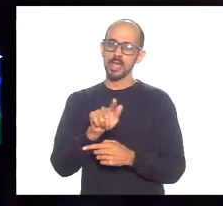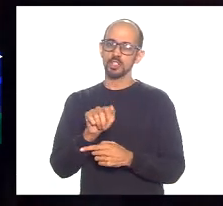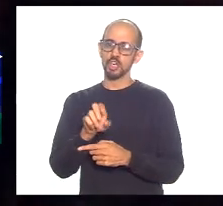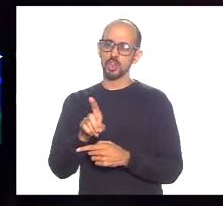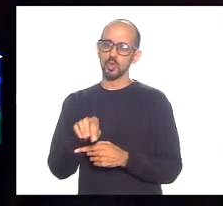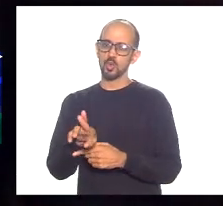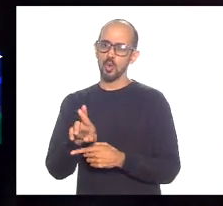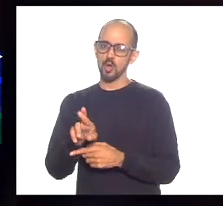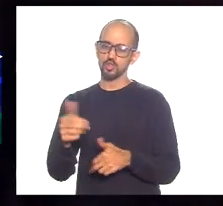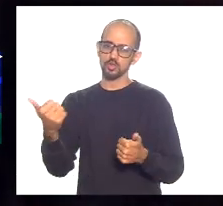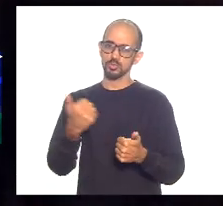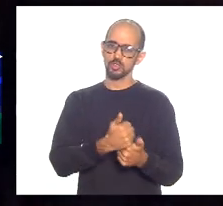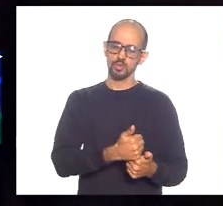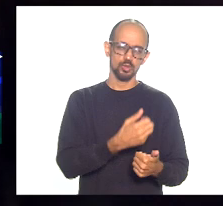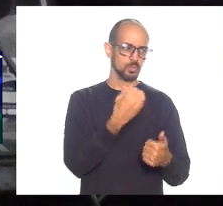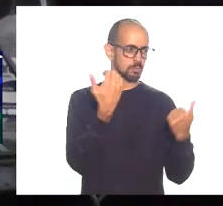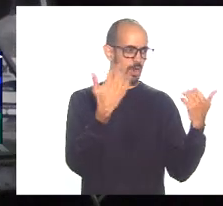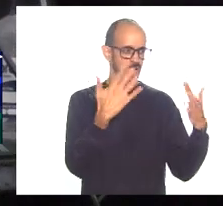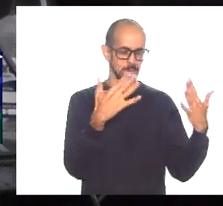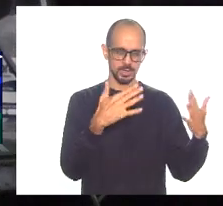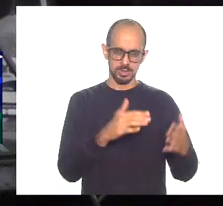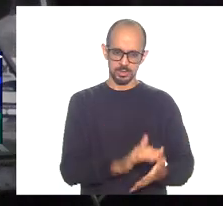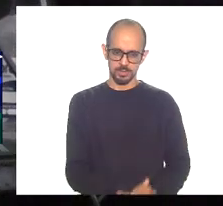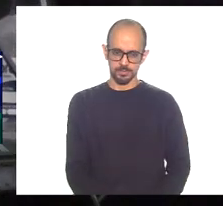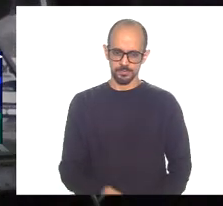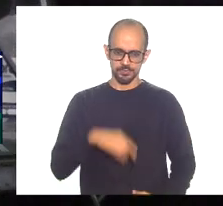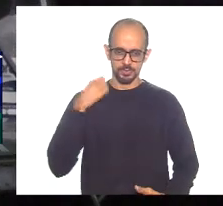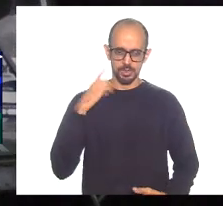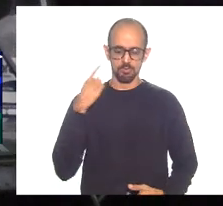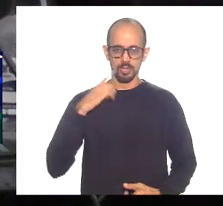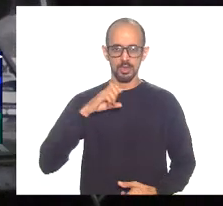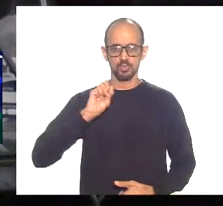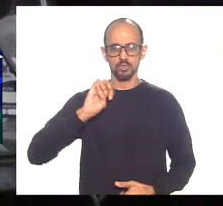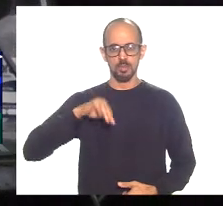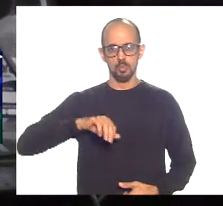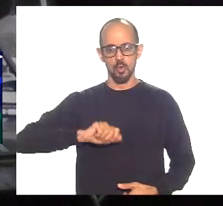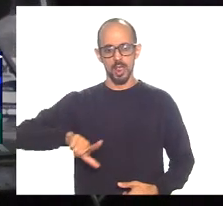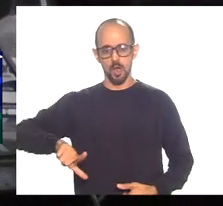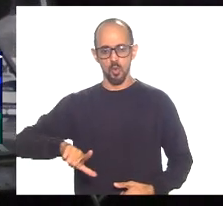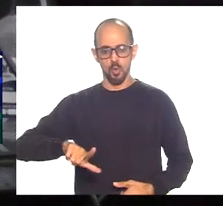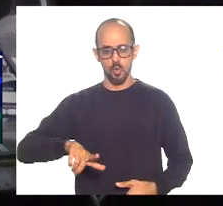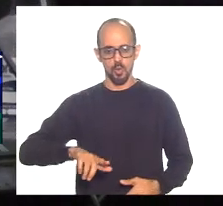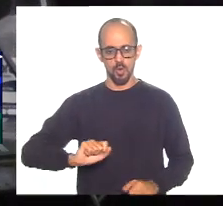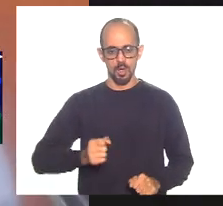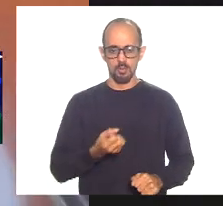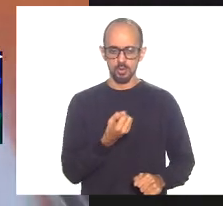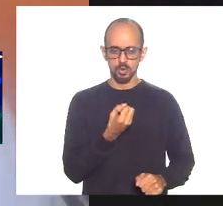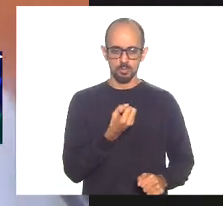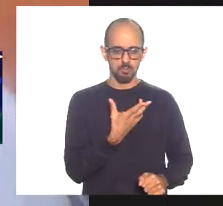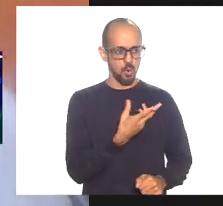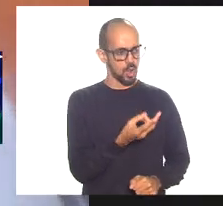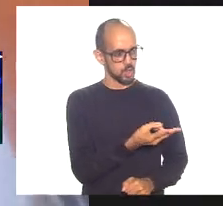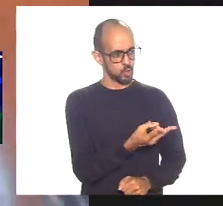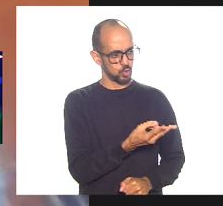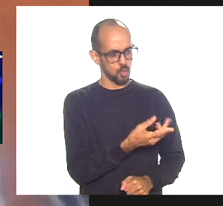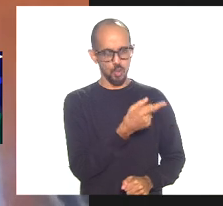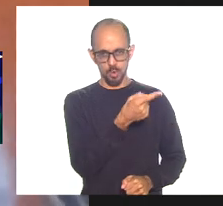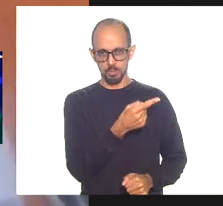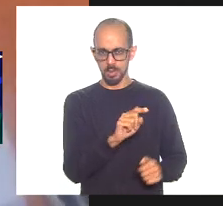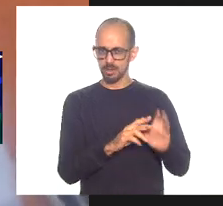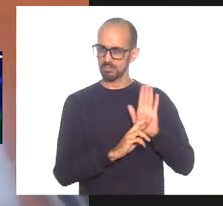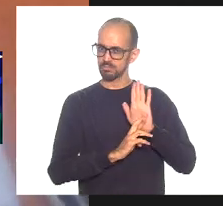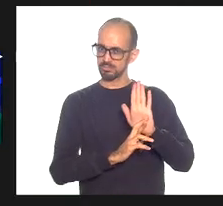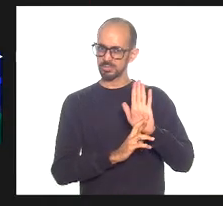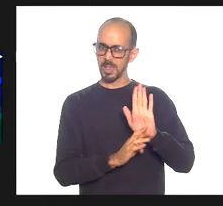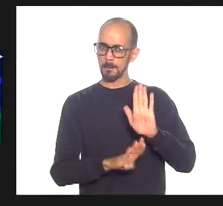negócio favorável Deputado Samuel Malafaia a bela dupla representando muito bem